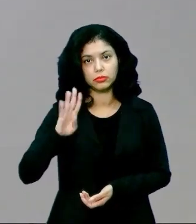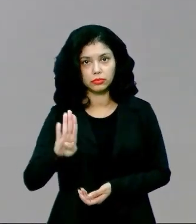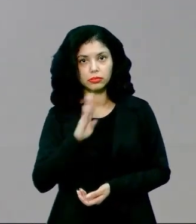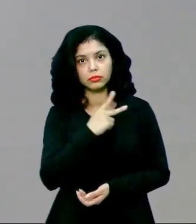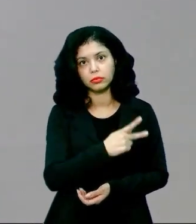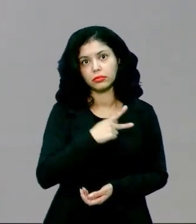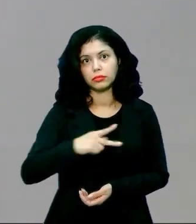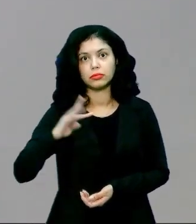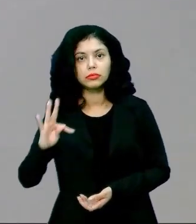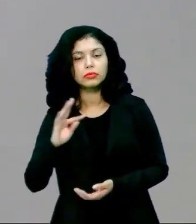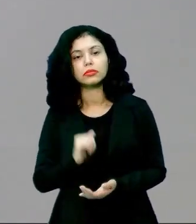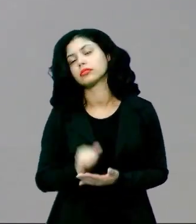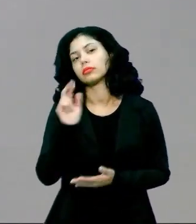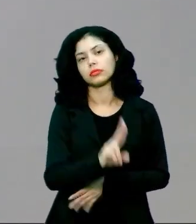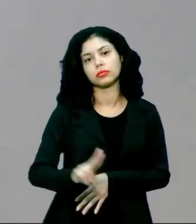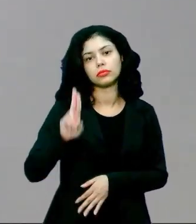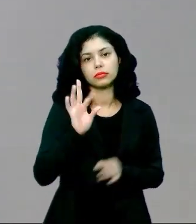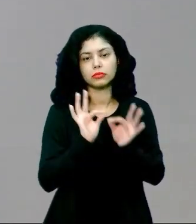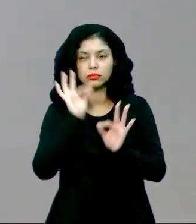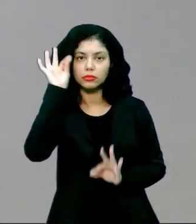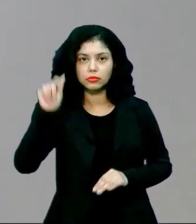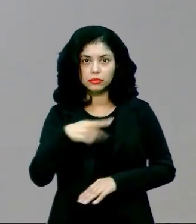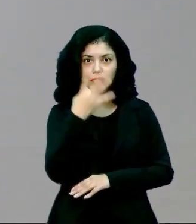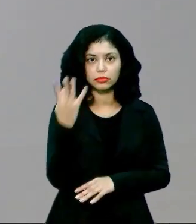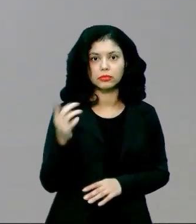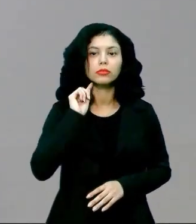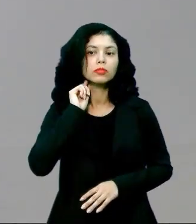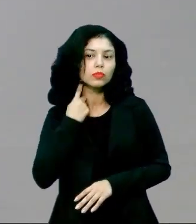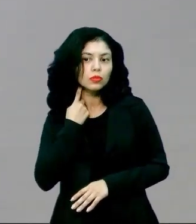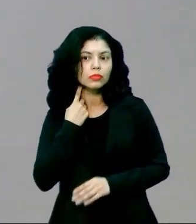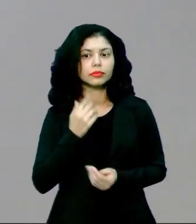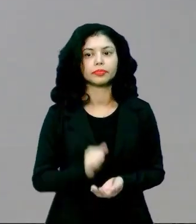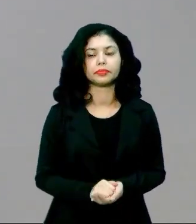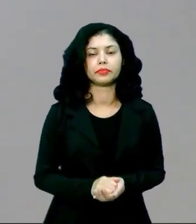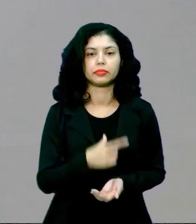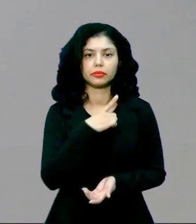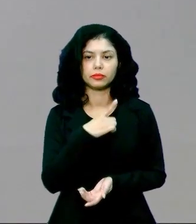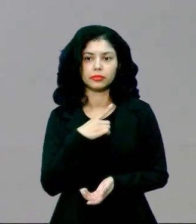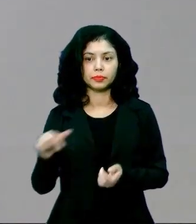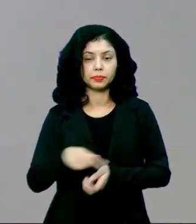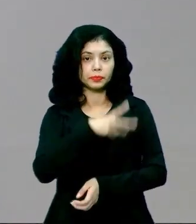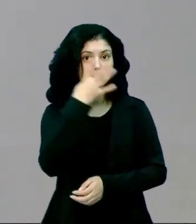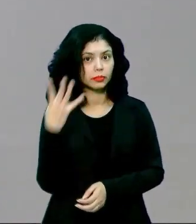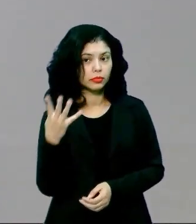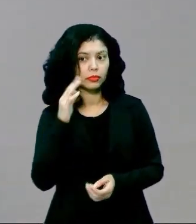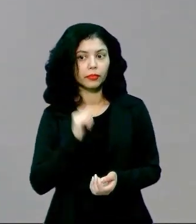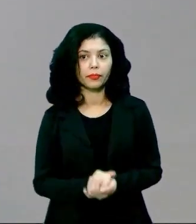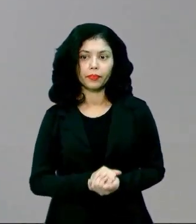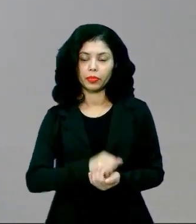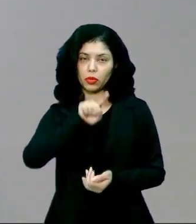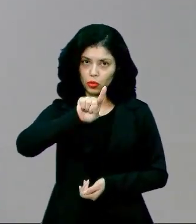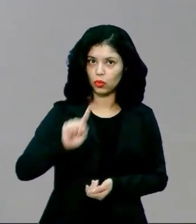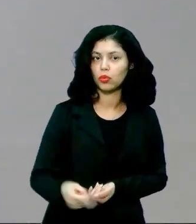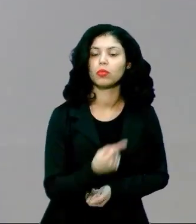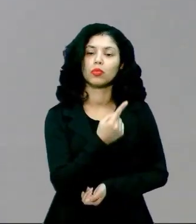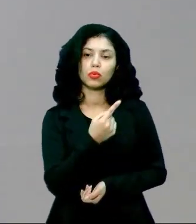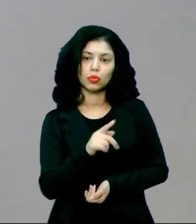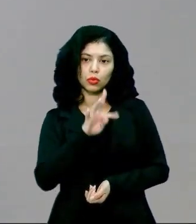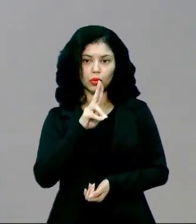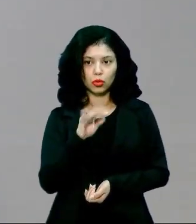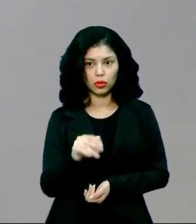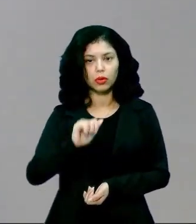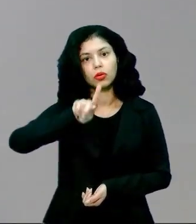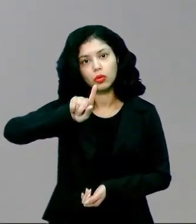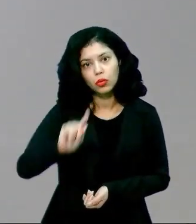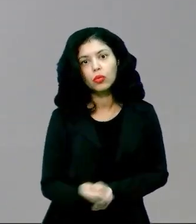ppb e o ppt eles são utilizados para medir quantidade de poluição. E aí nós temos essa quantidade em 1 milhão de litros, em